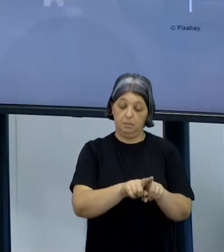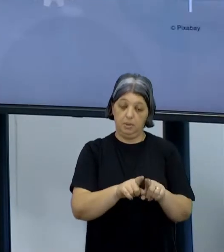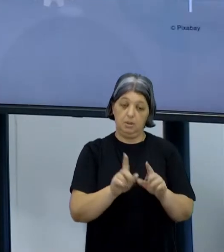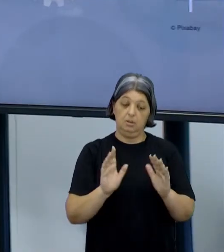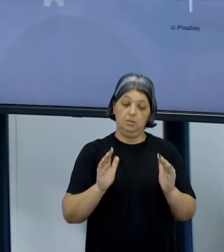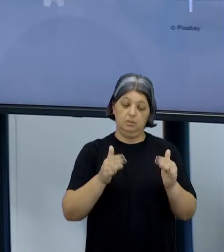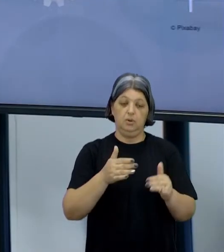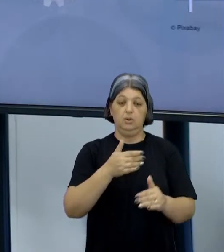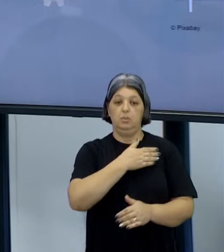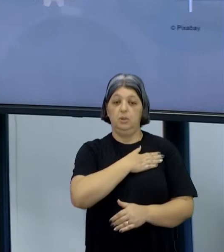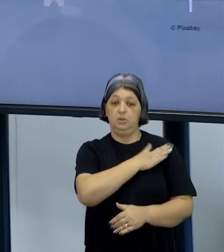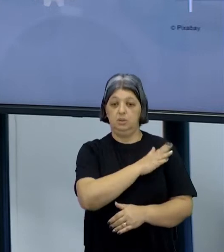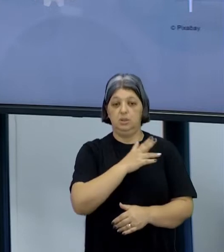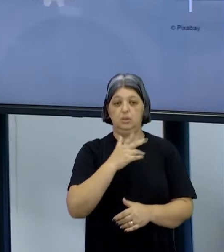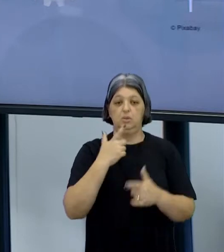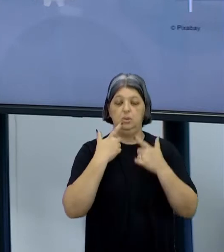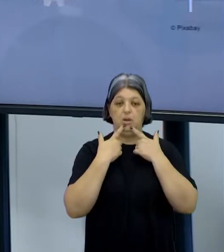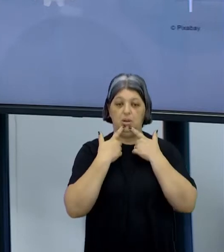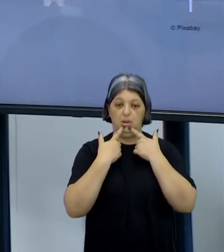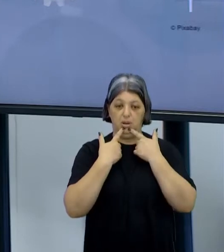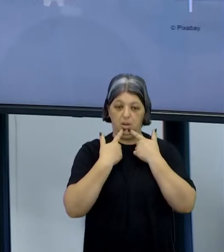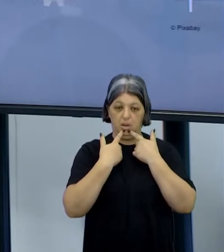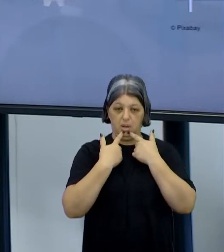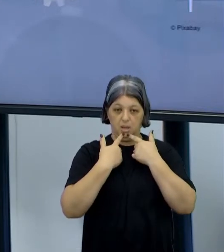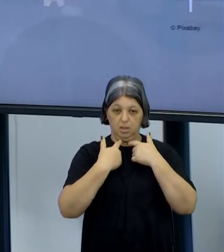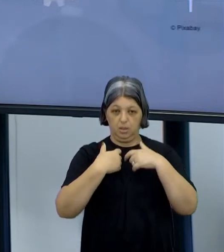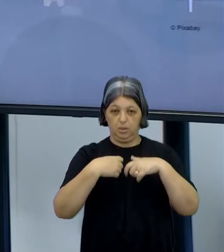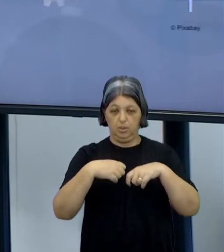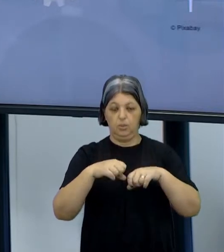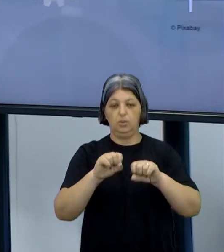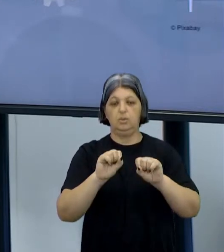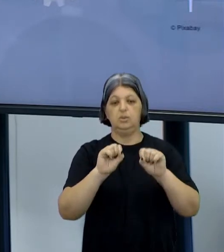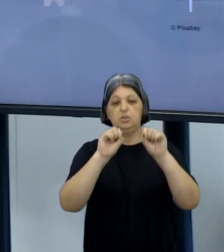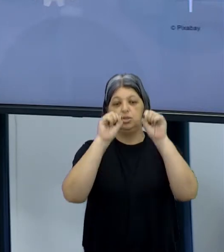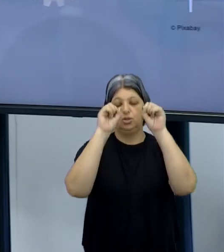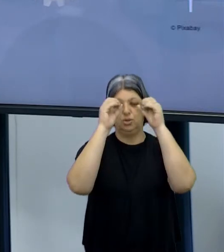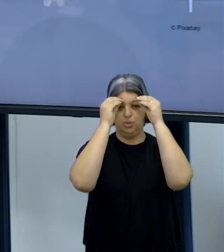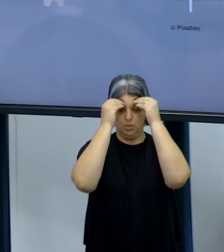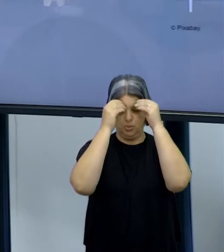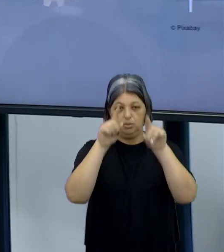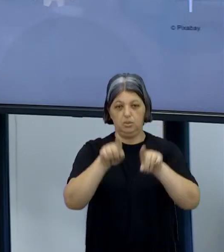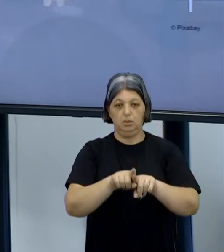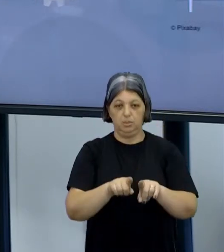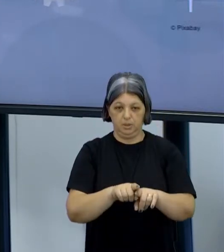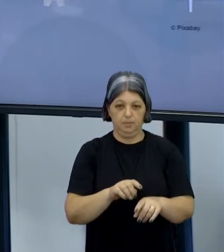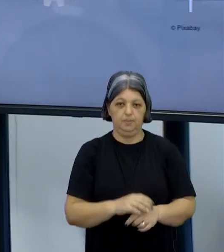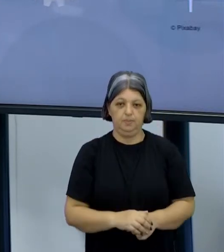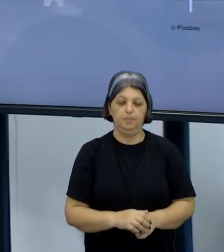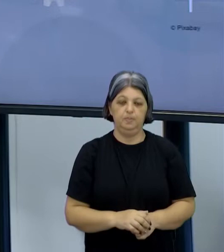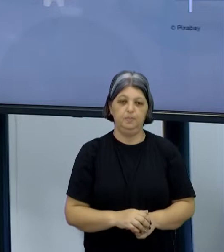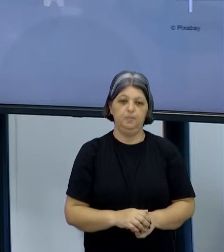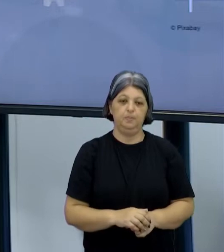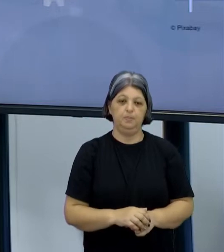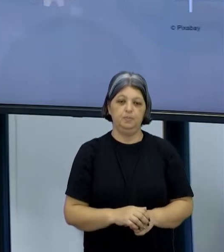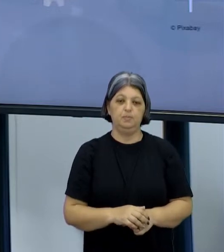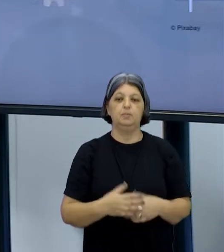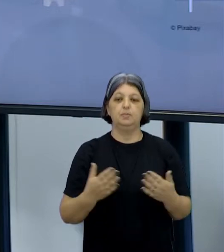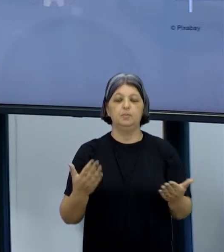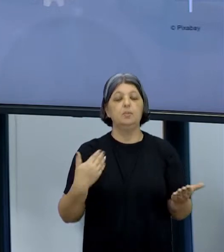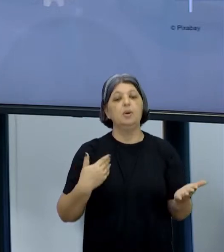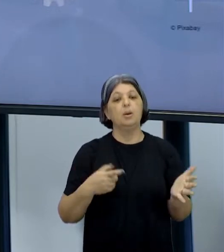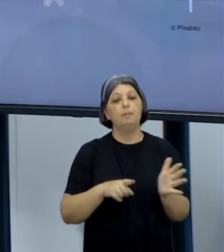mas nós vimos que ele traz aí outros preconceitos também junto, tá bom? E temos a